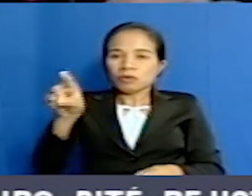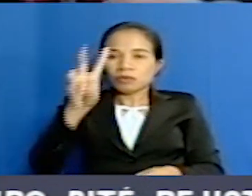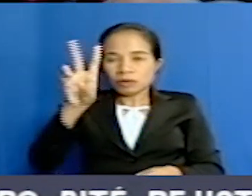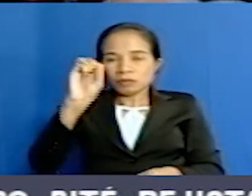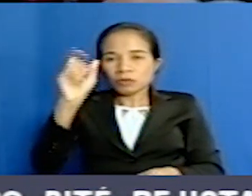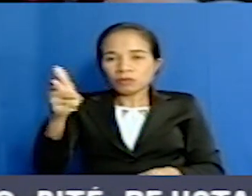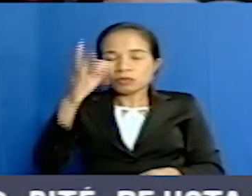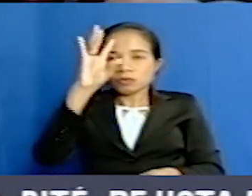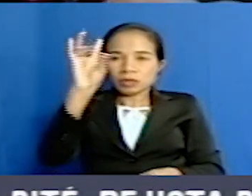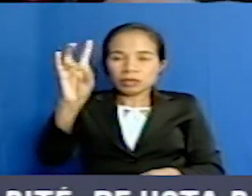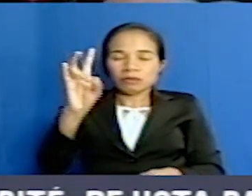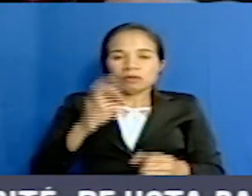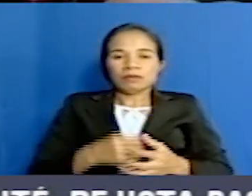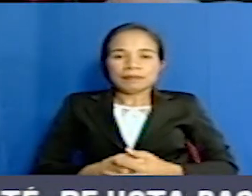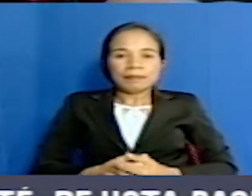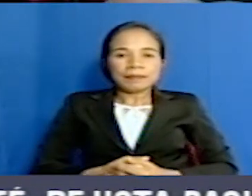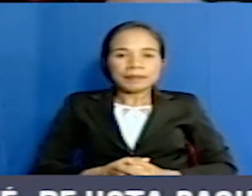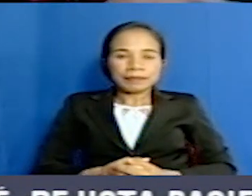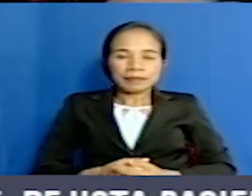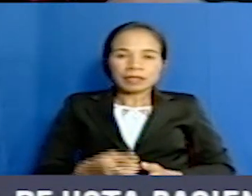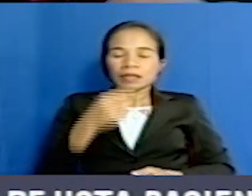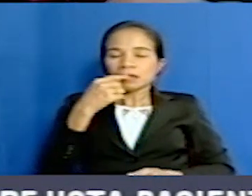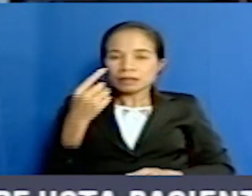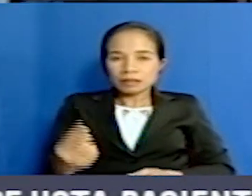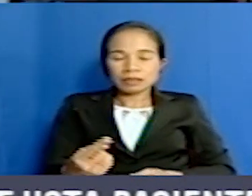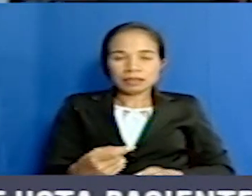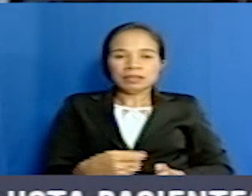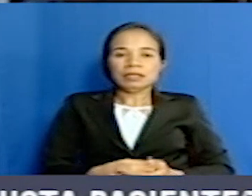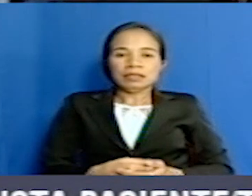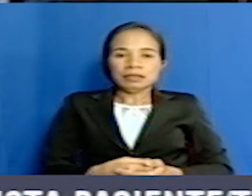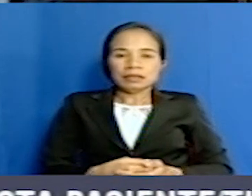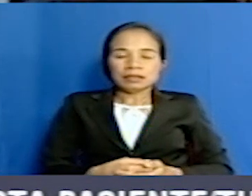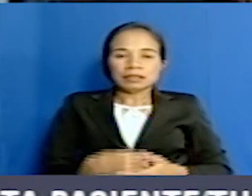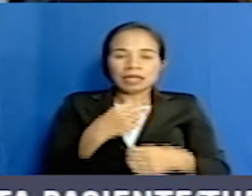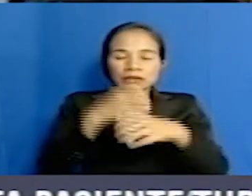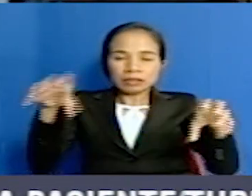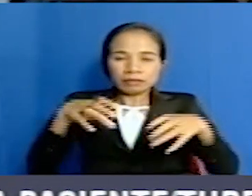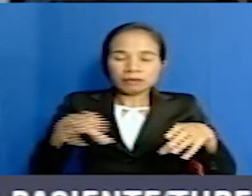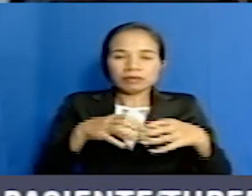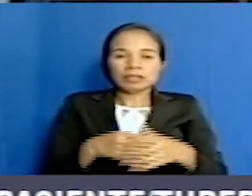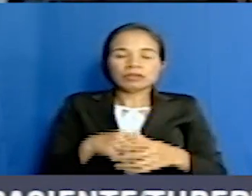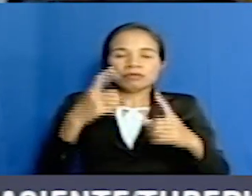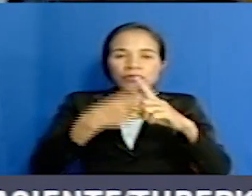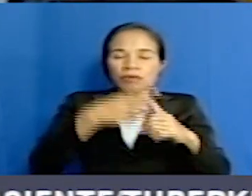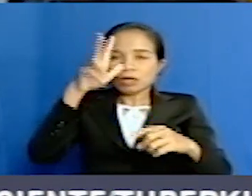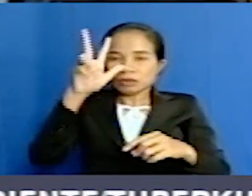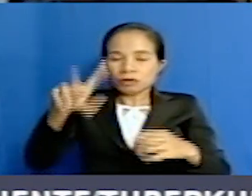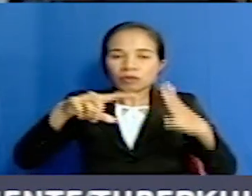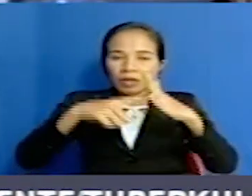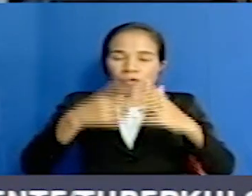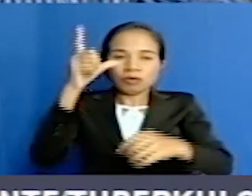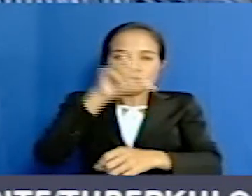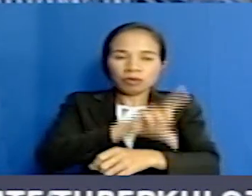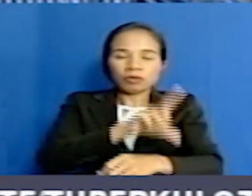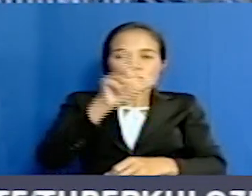tinan rihun rua, rua nulu resin hitu. Nia hateten, se dispensa ninia serviço durante fulan tolu. Hahu loron